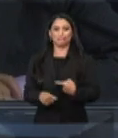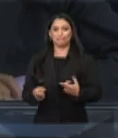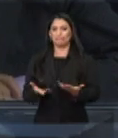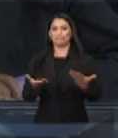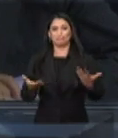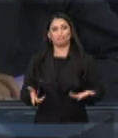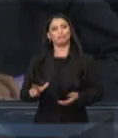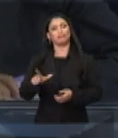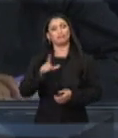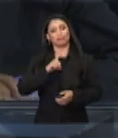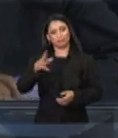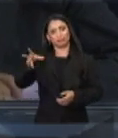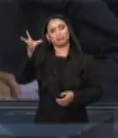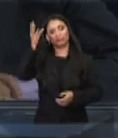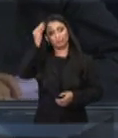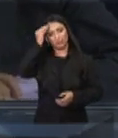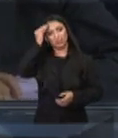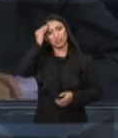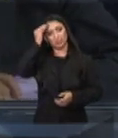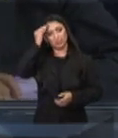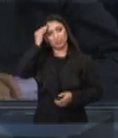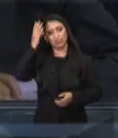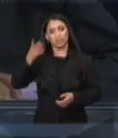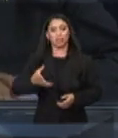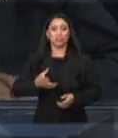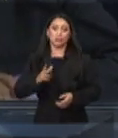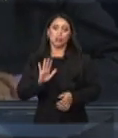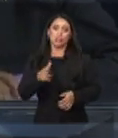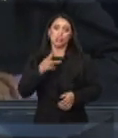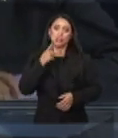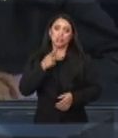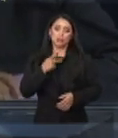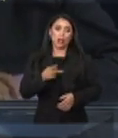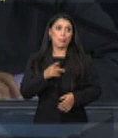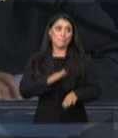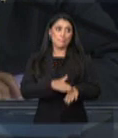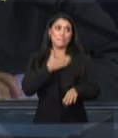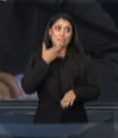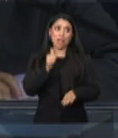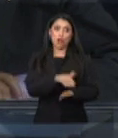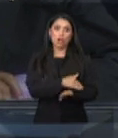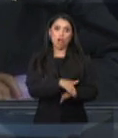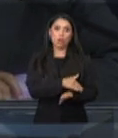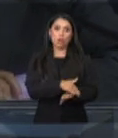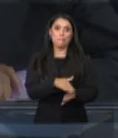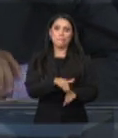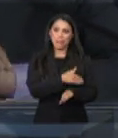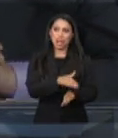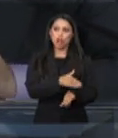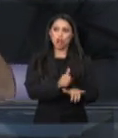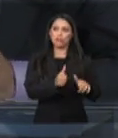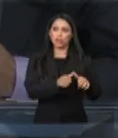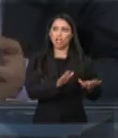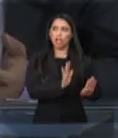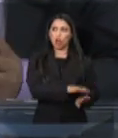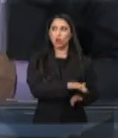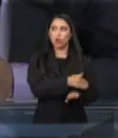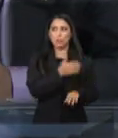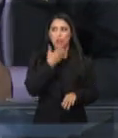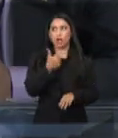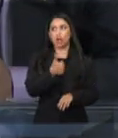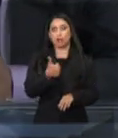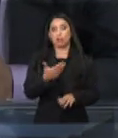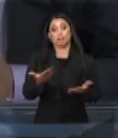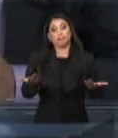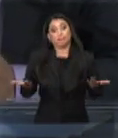acabamos compreendendo e entendendo a fala deles quando nos dizem é melhor a rua é melhor a rua então eu queria